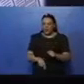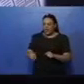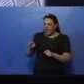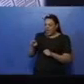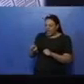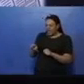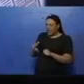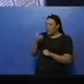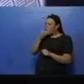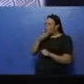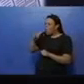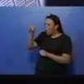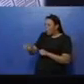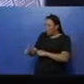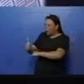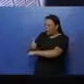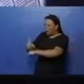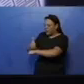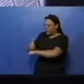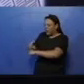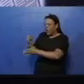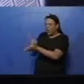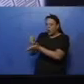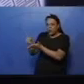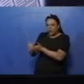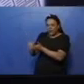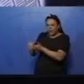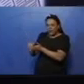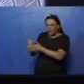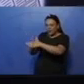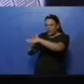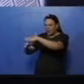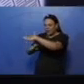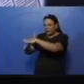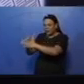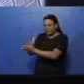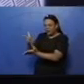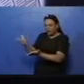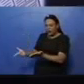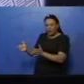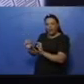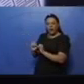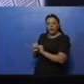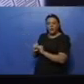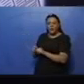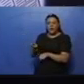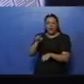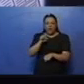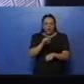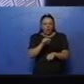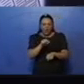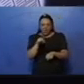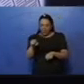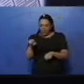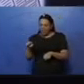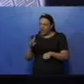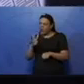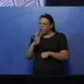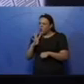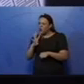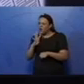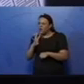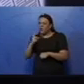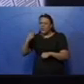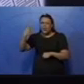editorialista, que é contratado pelo jornal. E o editorialista, ele conhece o pensamento